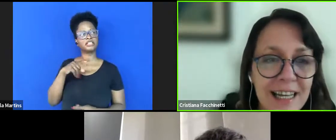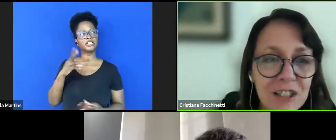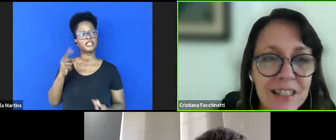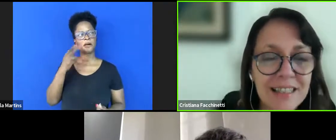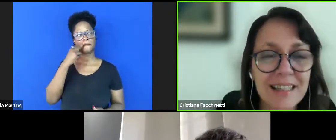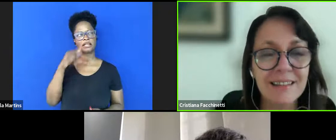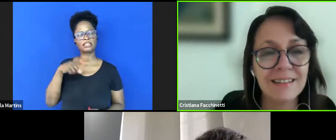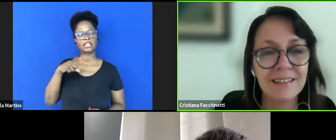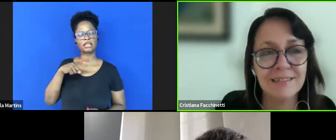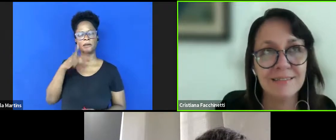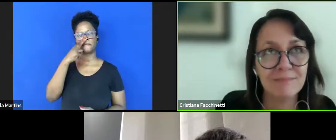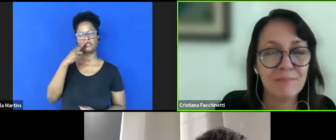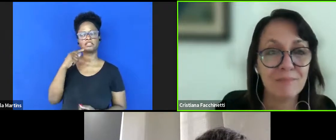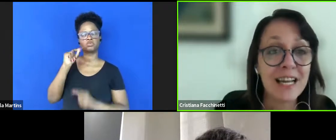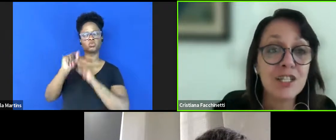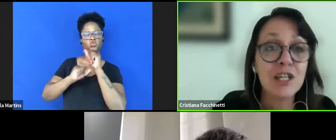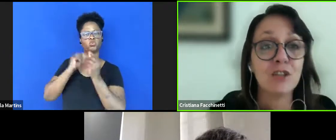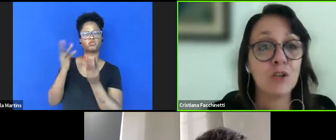particularidade dessa